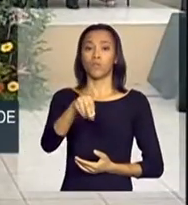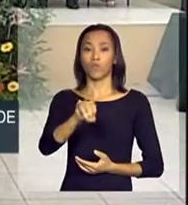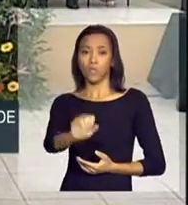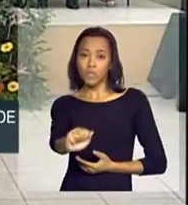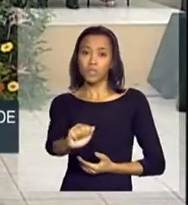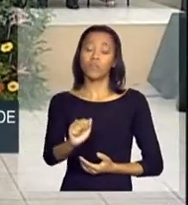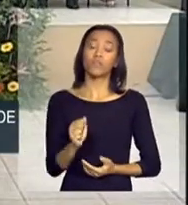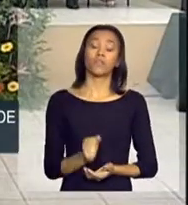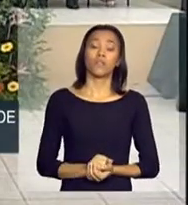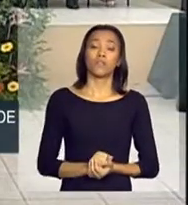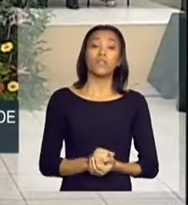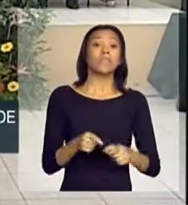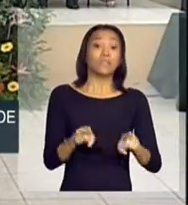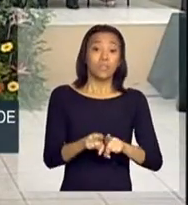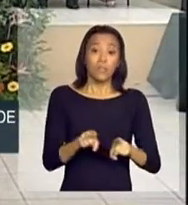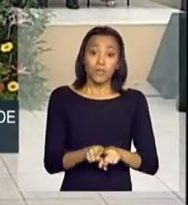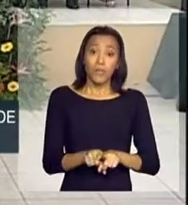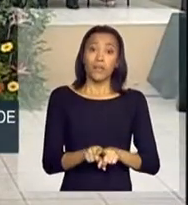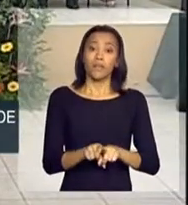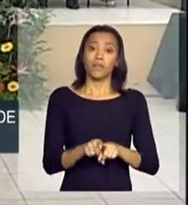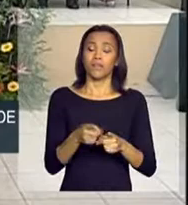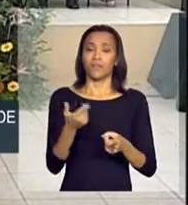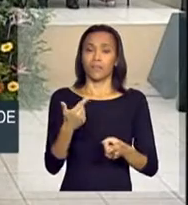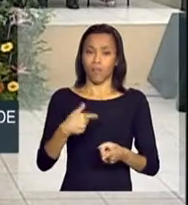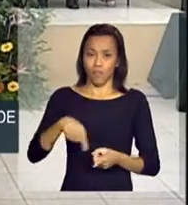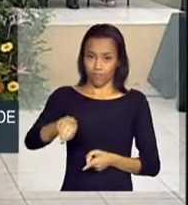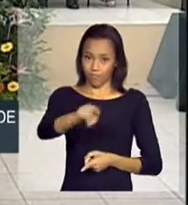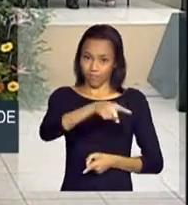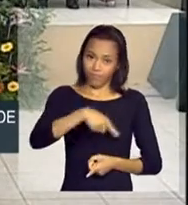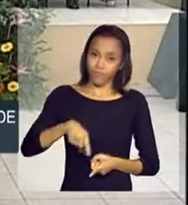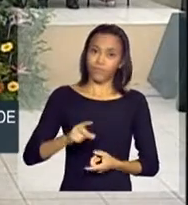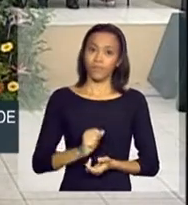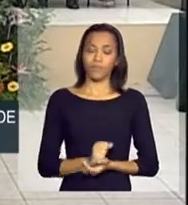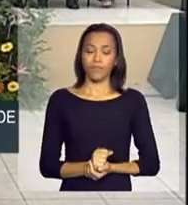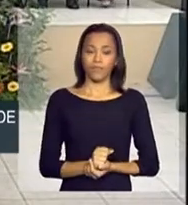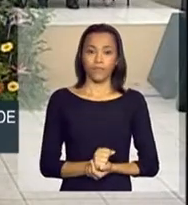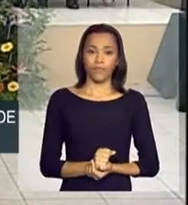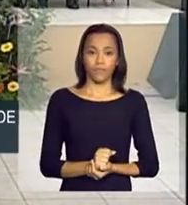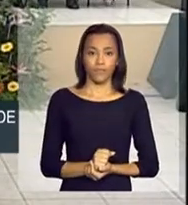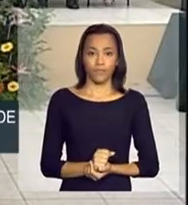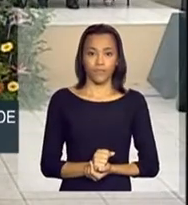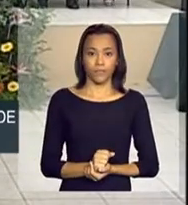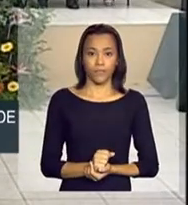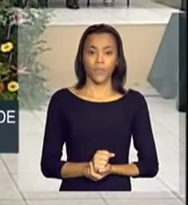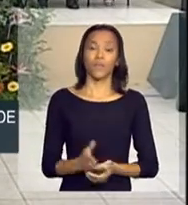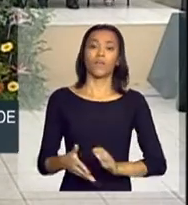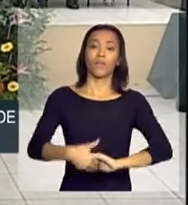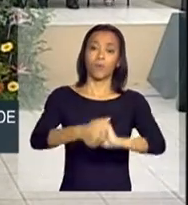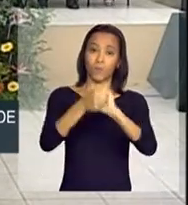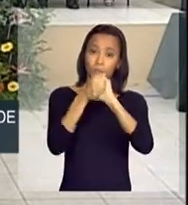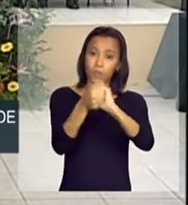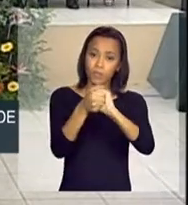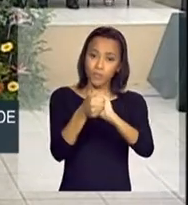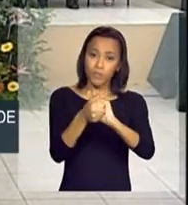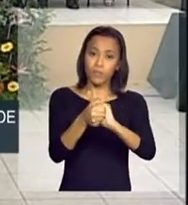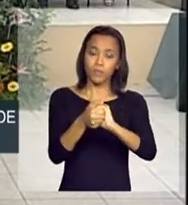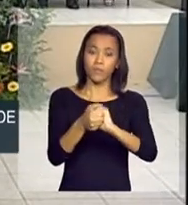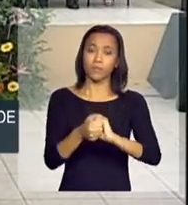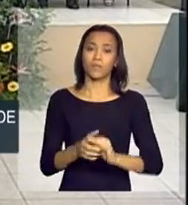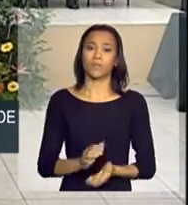e o nossa nossa equipe Ituana de saúde e o que é que tá Tá bem